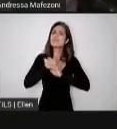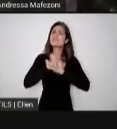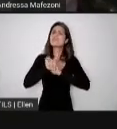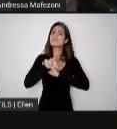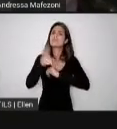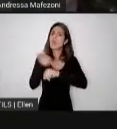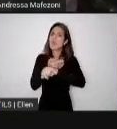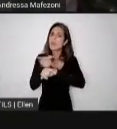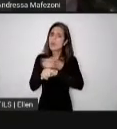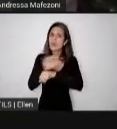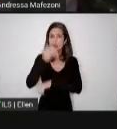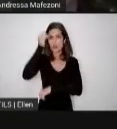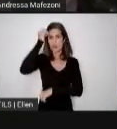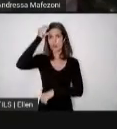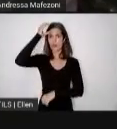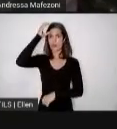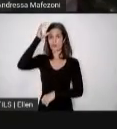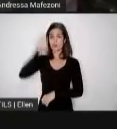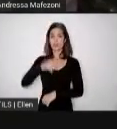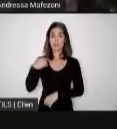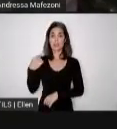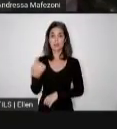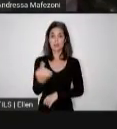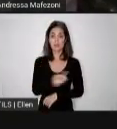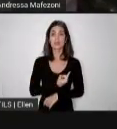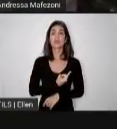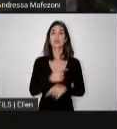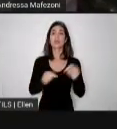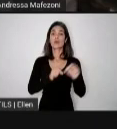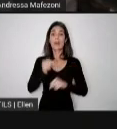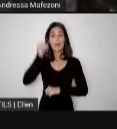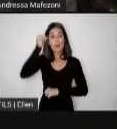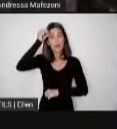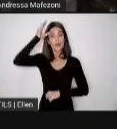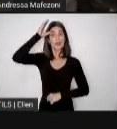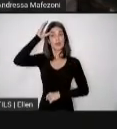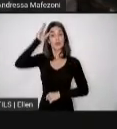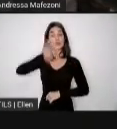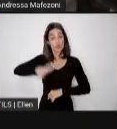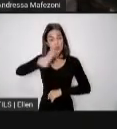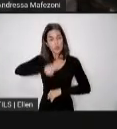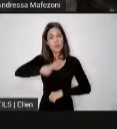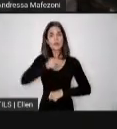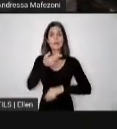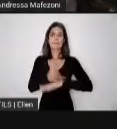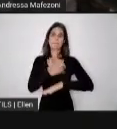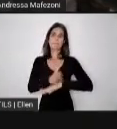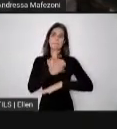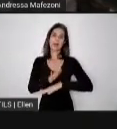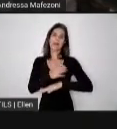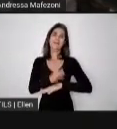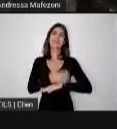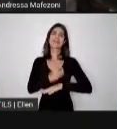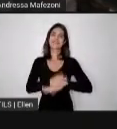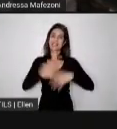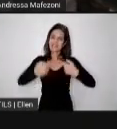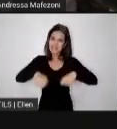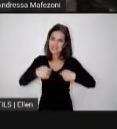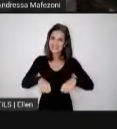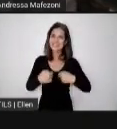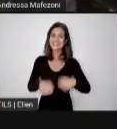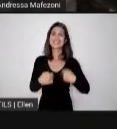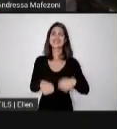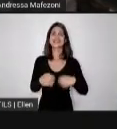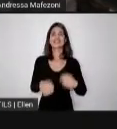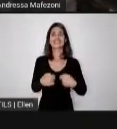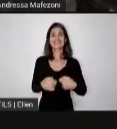e, melhor, nos apropriando também desses conhecimentos e revertindo esses conhecimentos nos